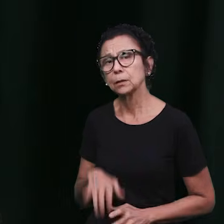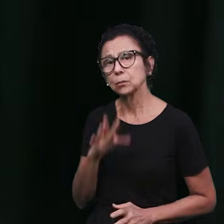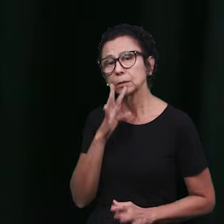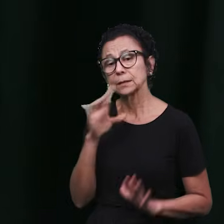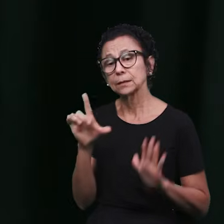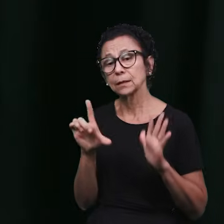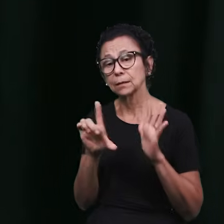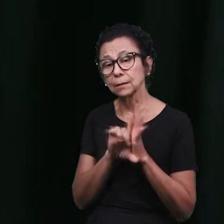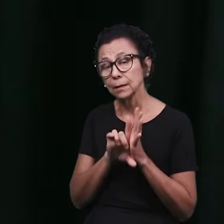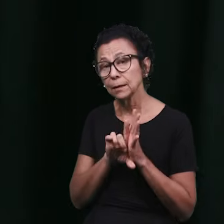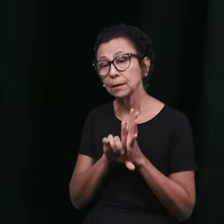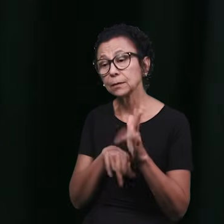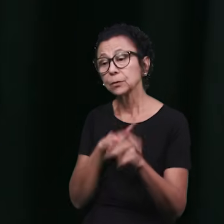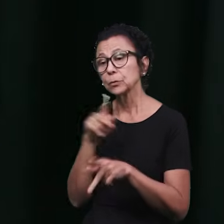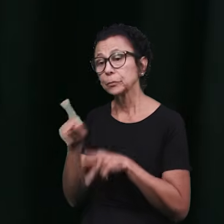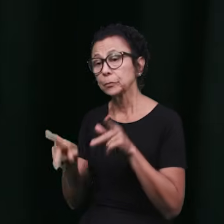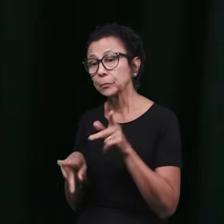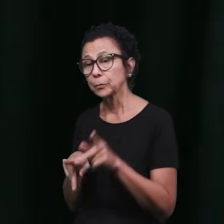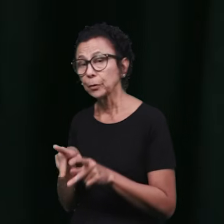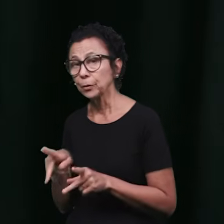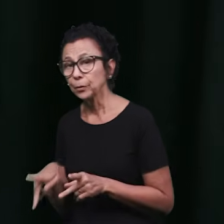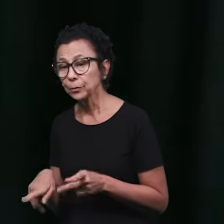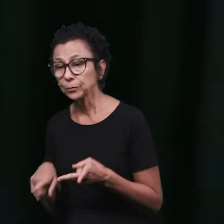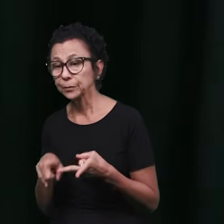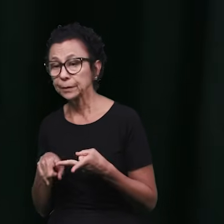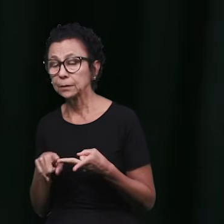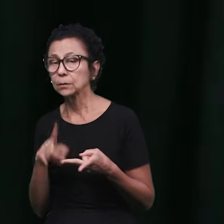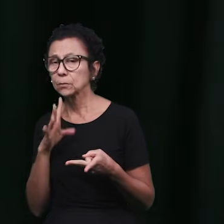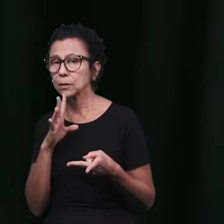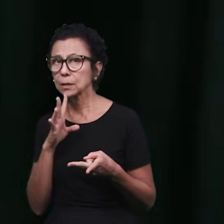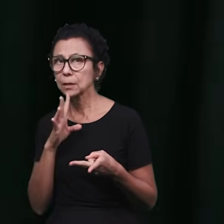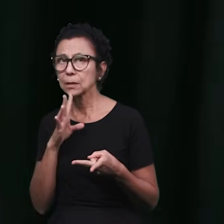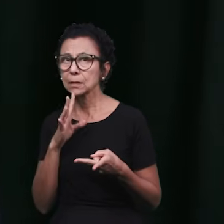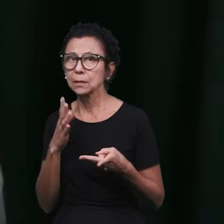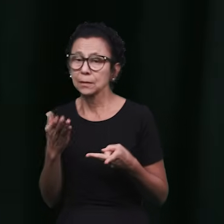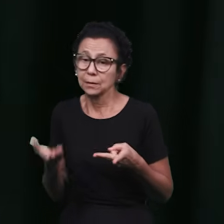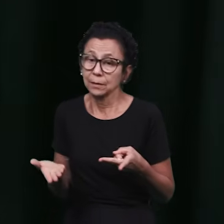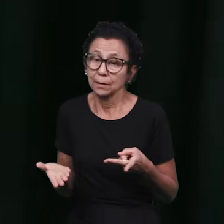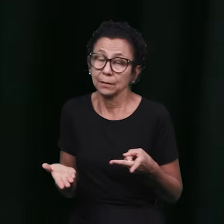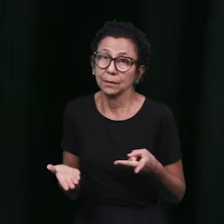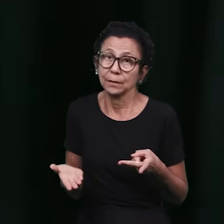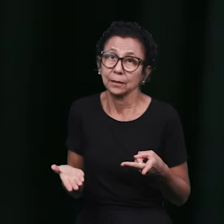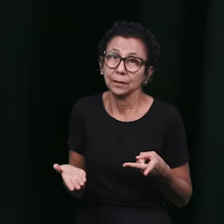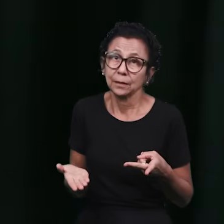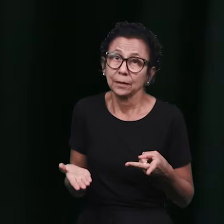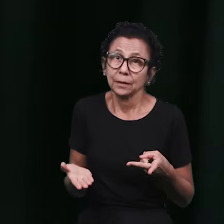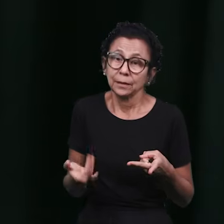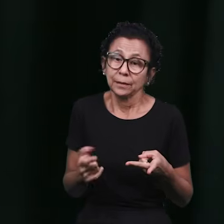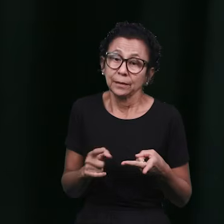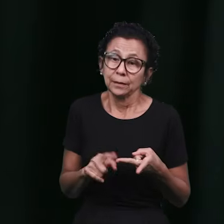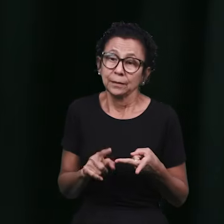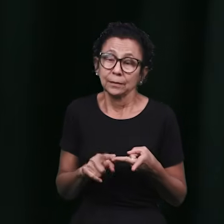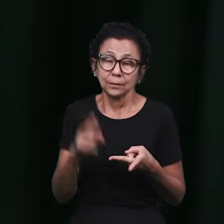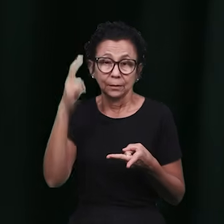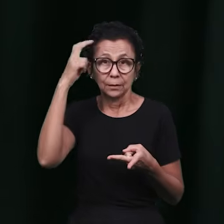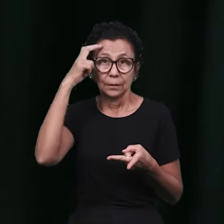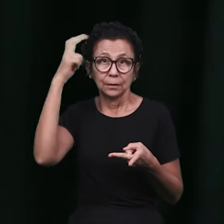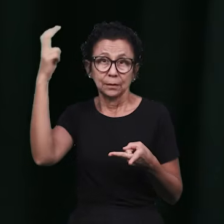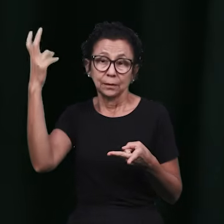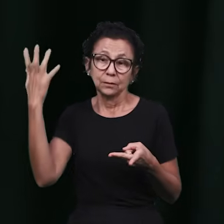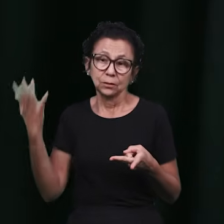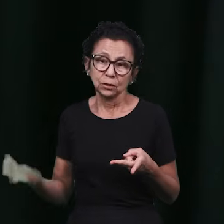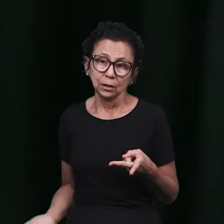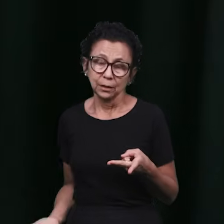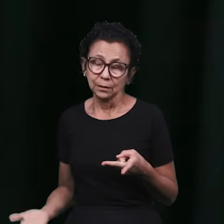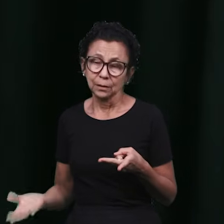lei e vai, vamos dizer assim, tem, como diz a palavra, tem inteligência, né, tem inteligência com uma pessoa